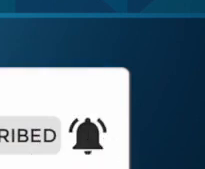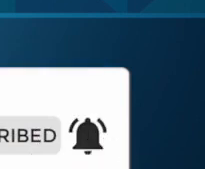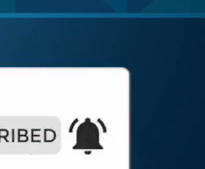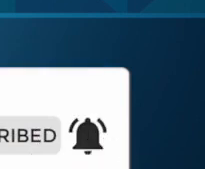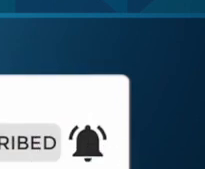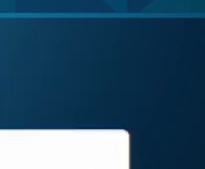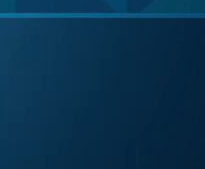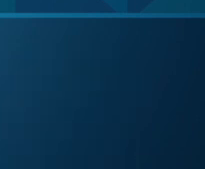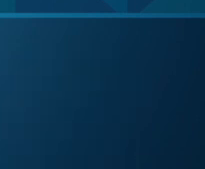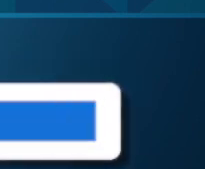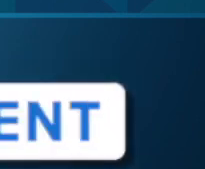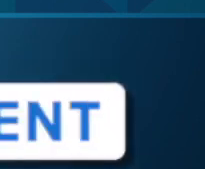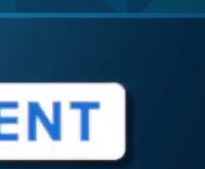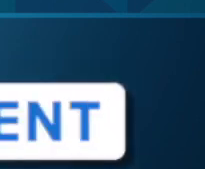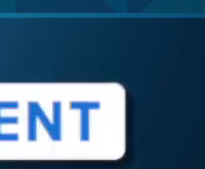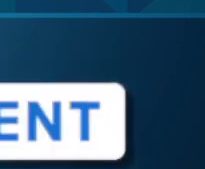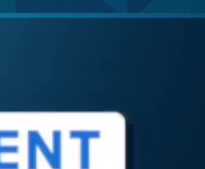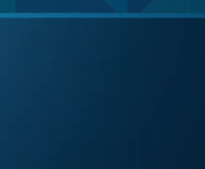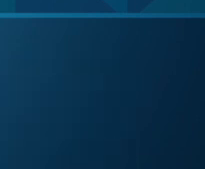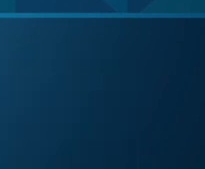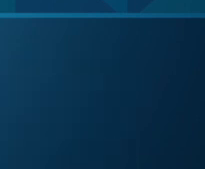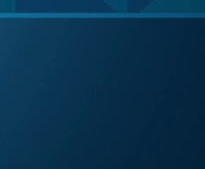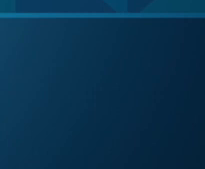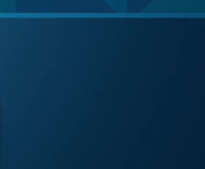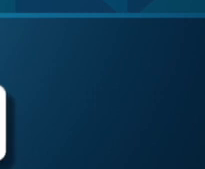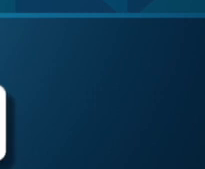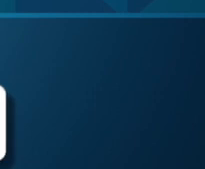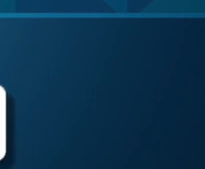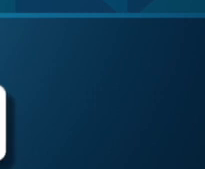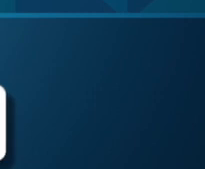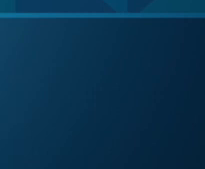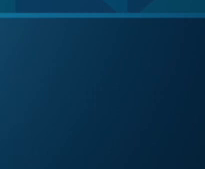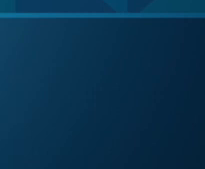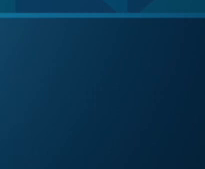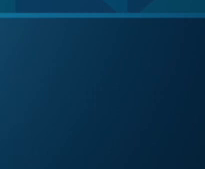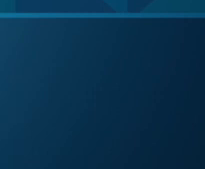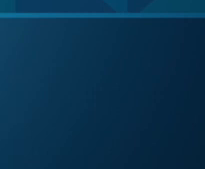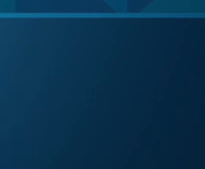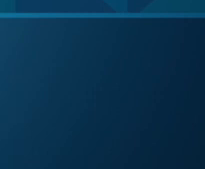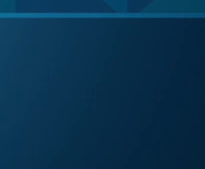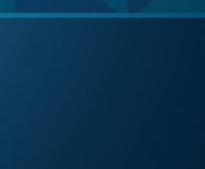botão notificação. Fo comentário, no fahetutan ba media social Siraseluk.